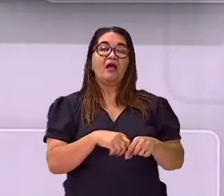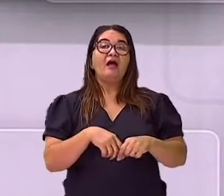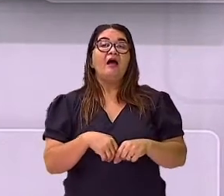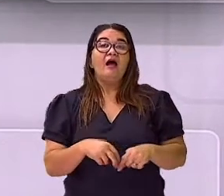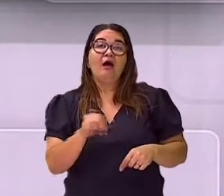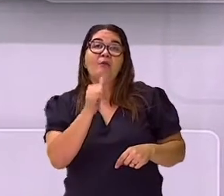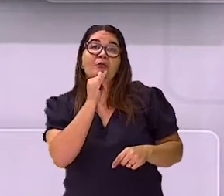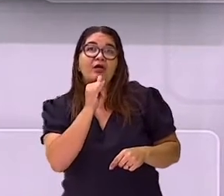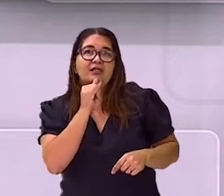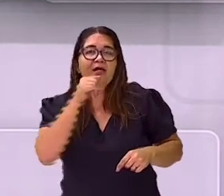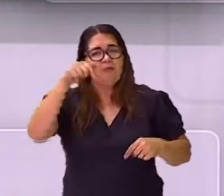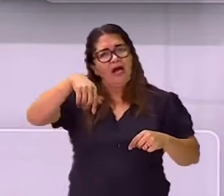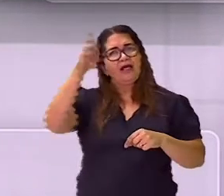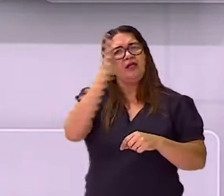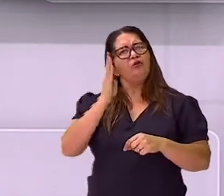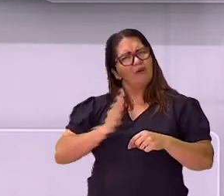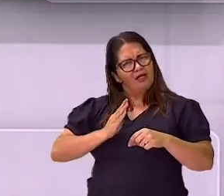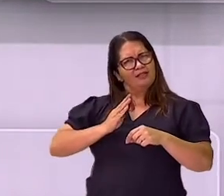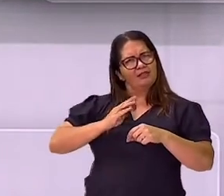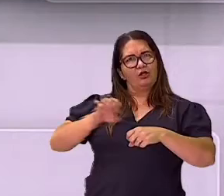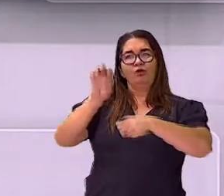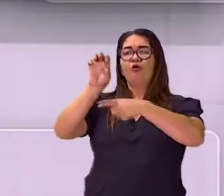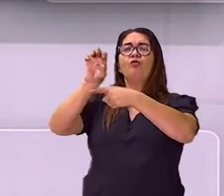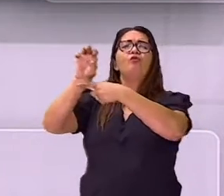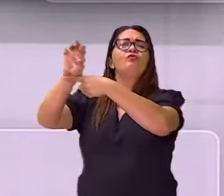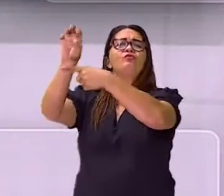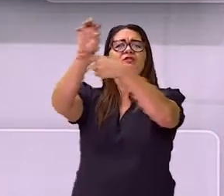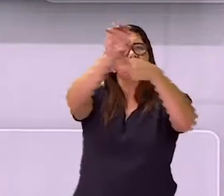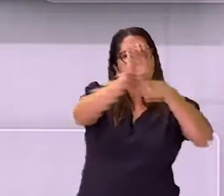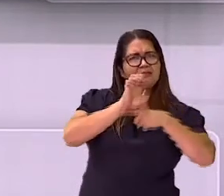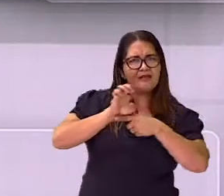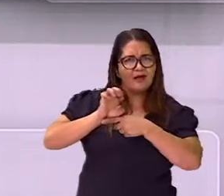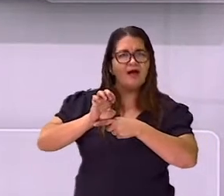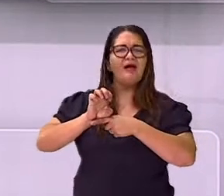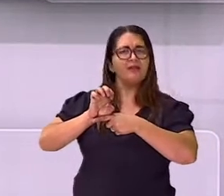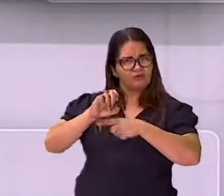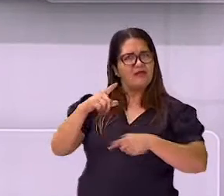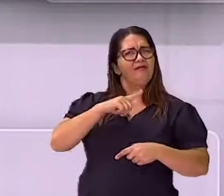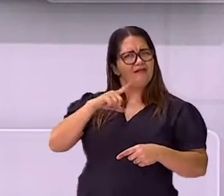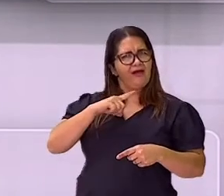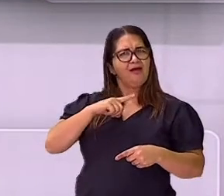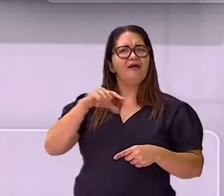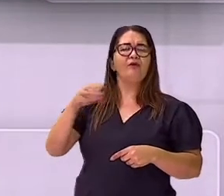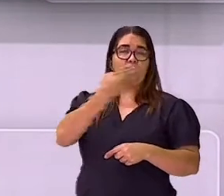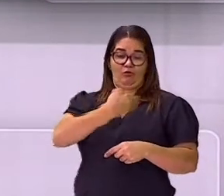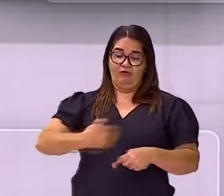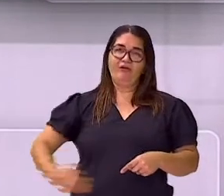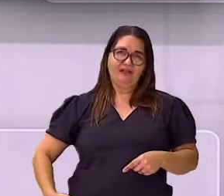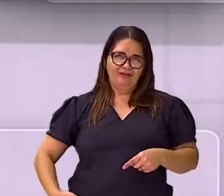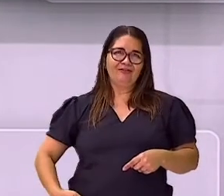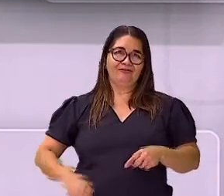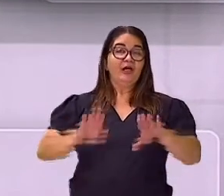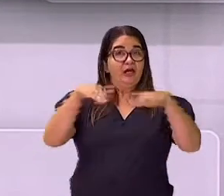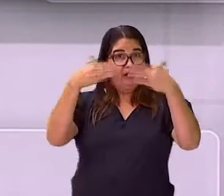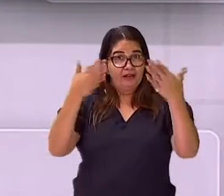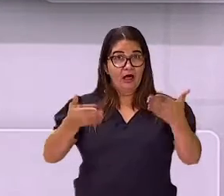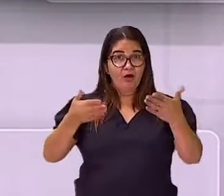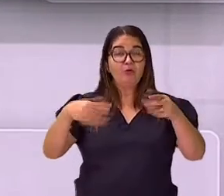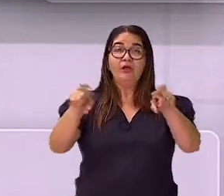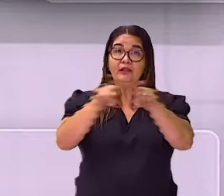seu governador. Naquela época, o governador chamava satrapa, né?